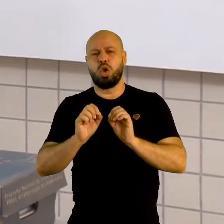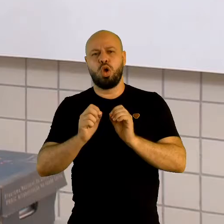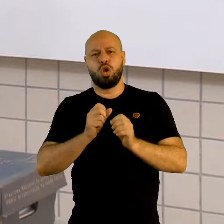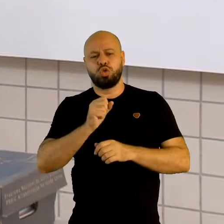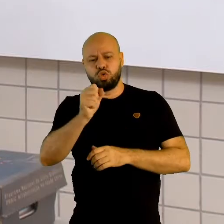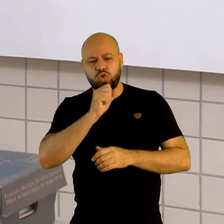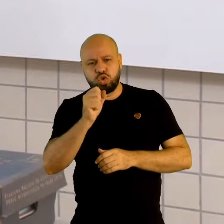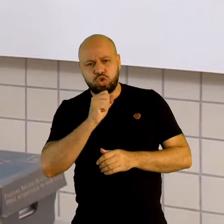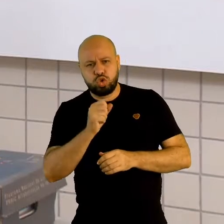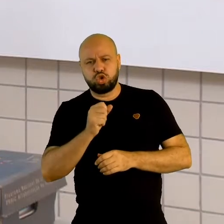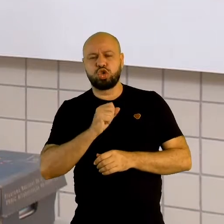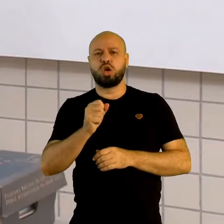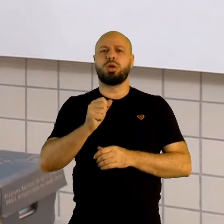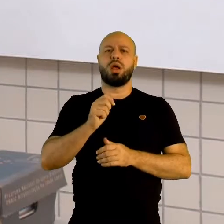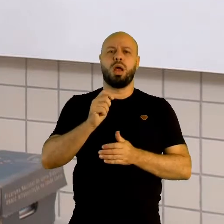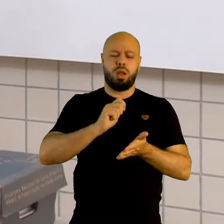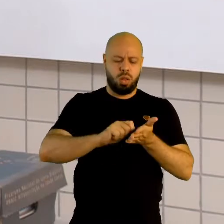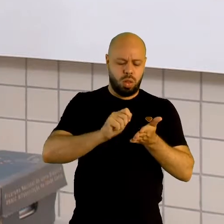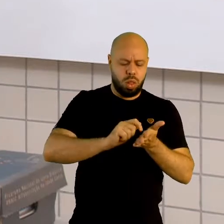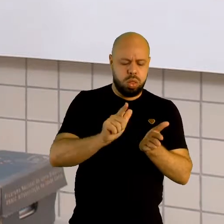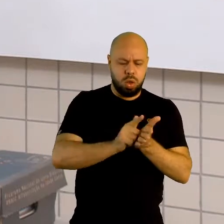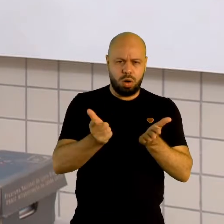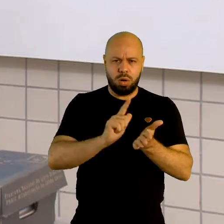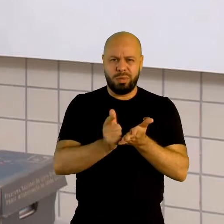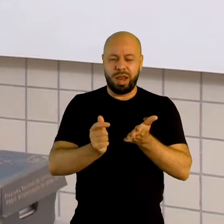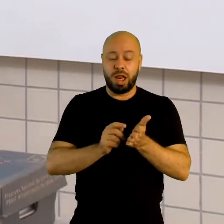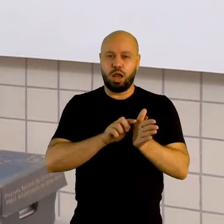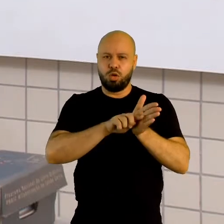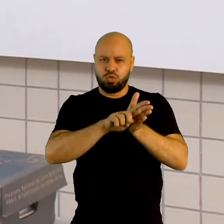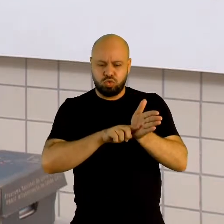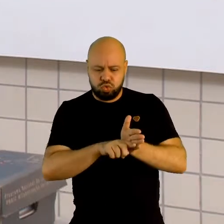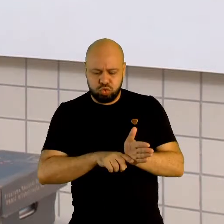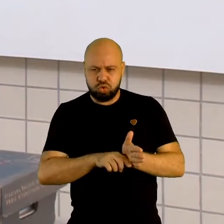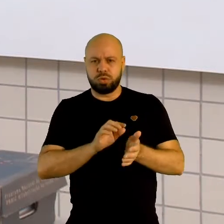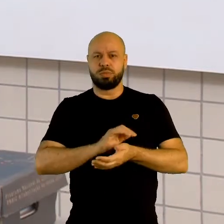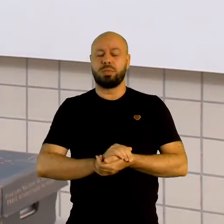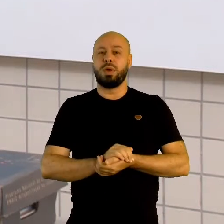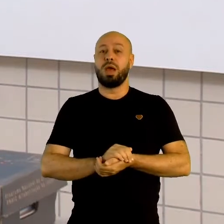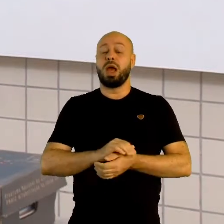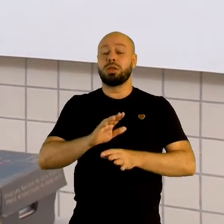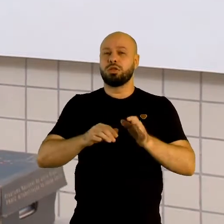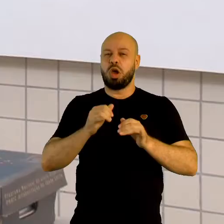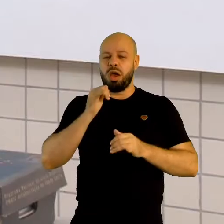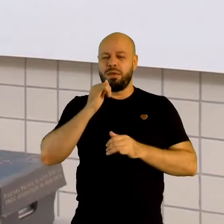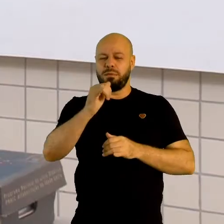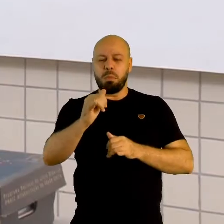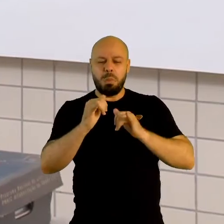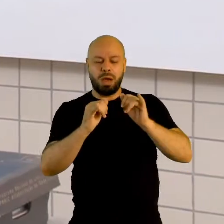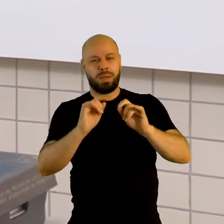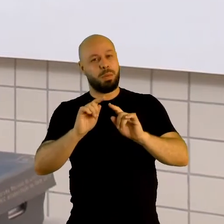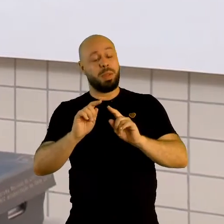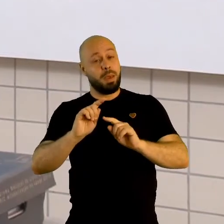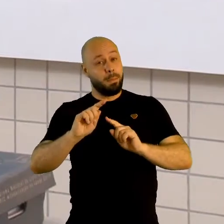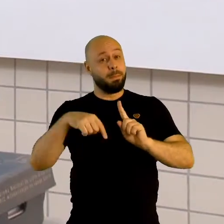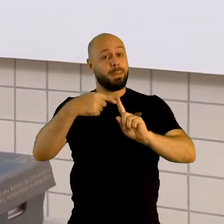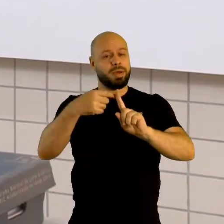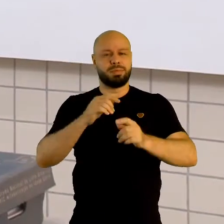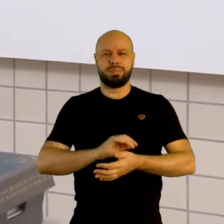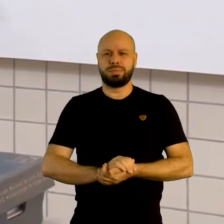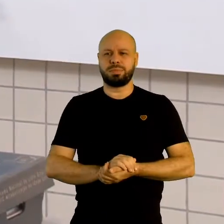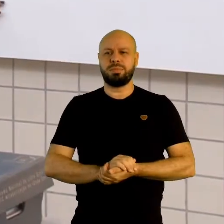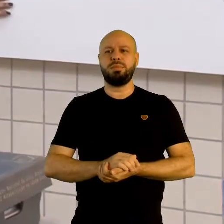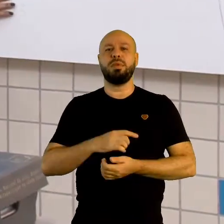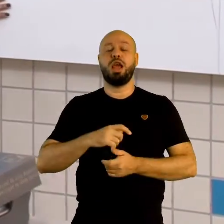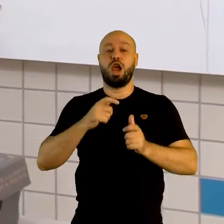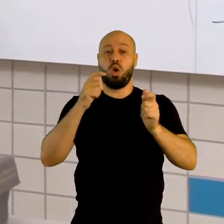como objetivo informar e faz parte do jornalismo apenas informativo. Tema da realidade e interesse